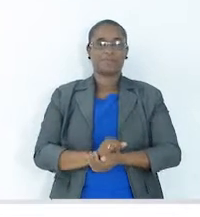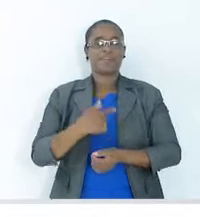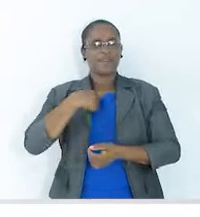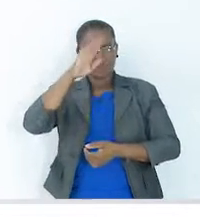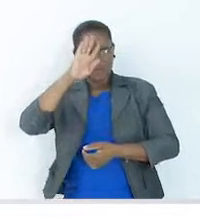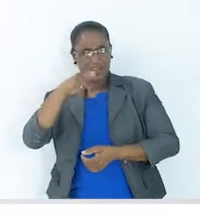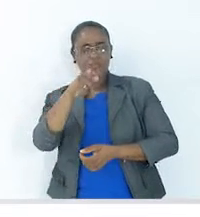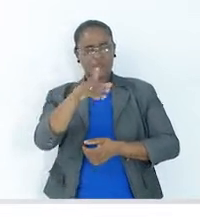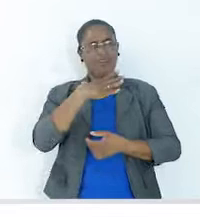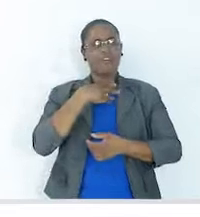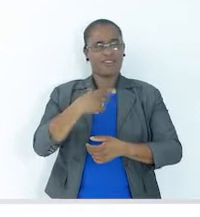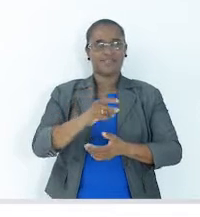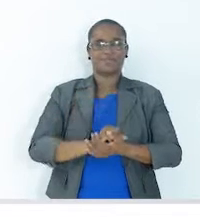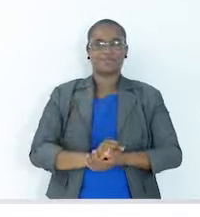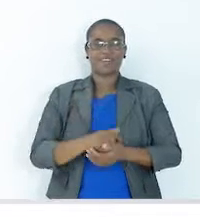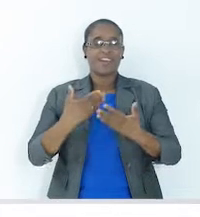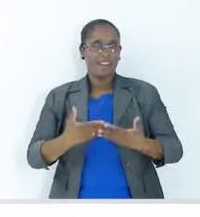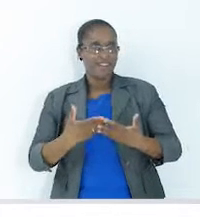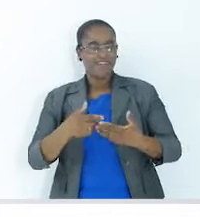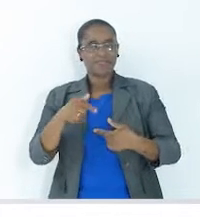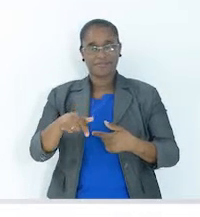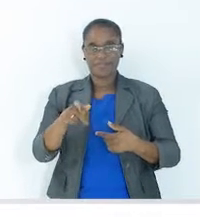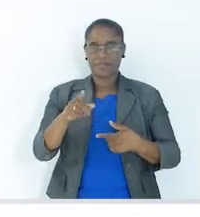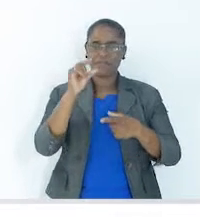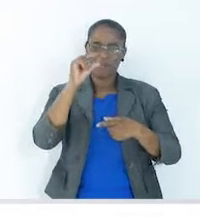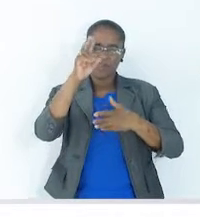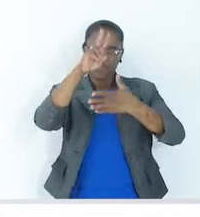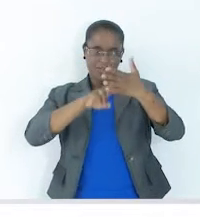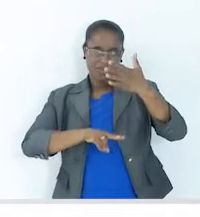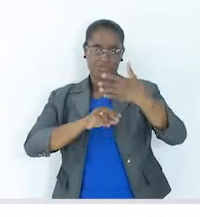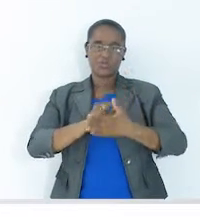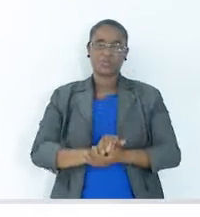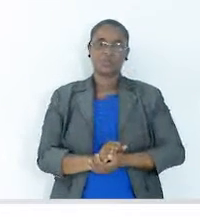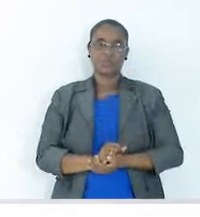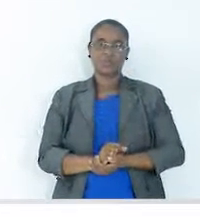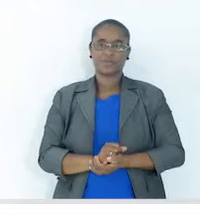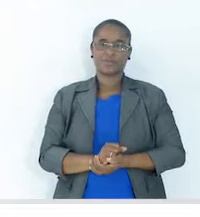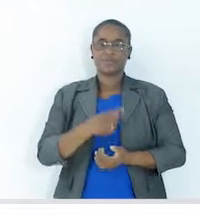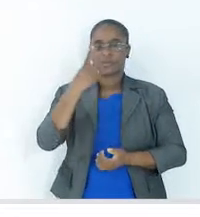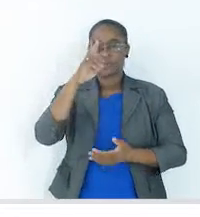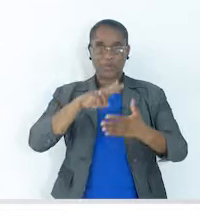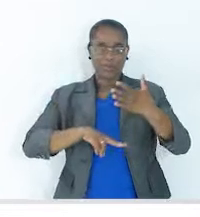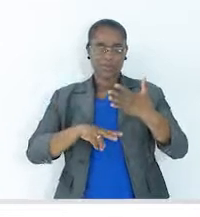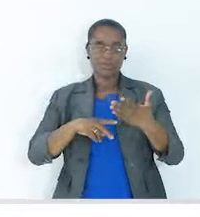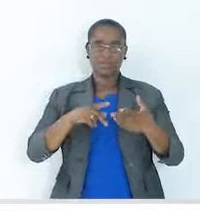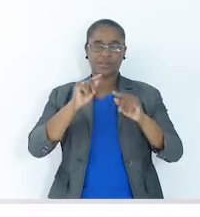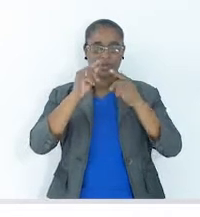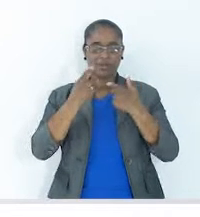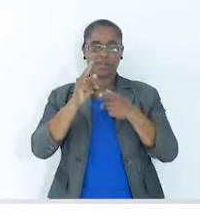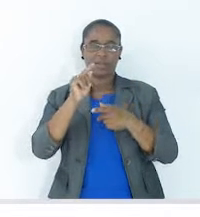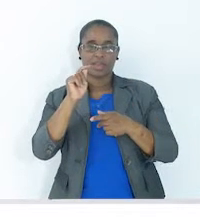acredito que tu gostes disto. Temos agora um pequeno texto um texto de Eugênio de